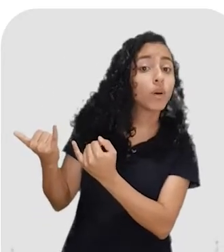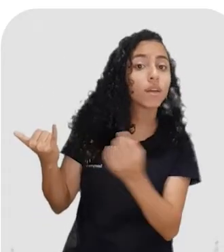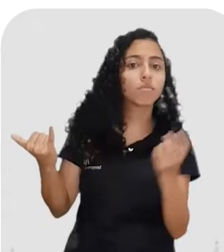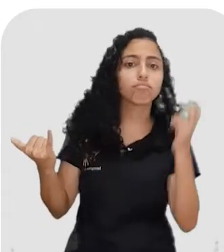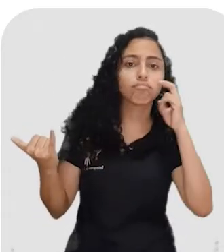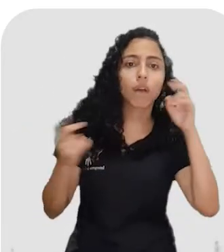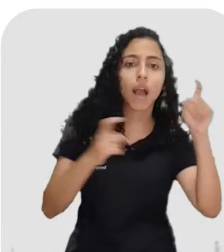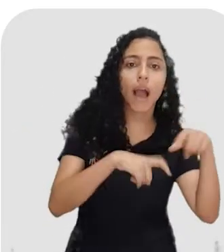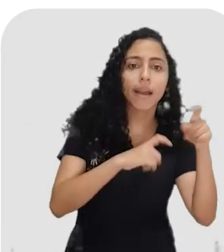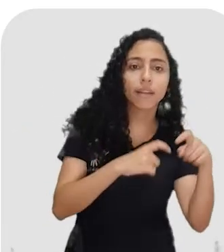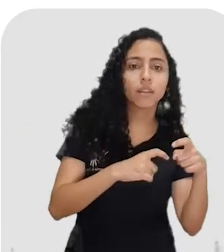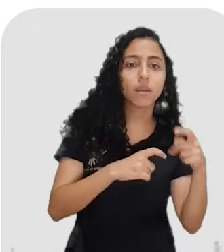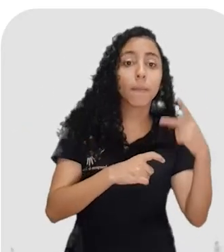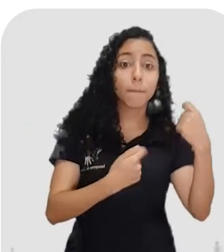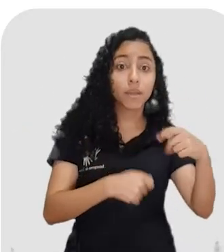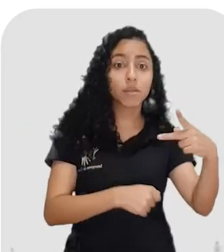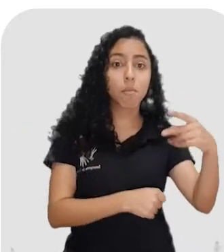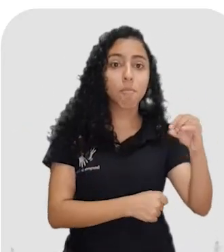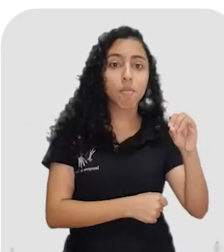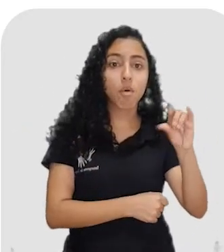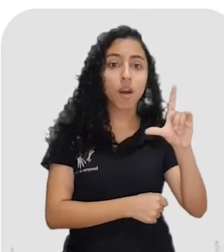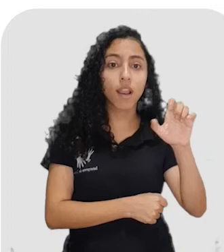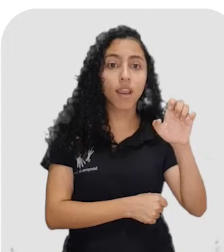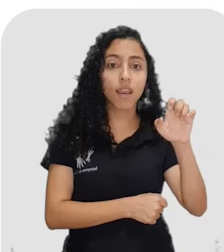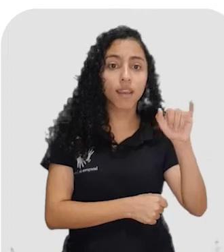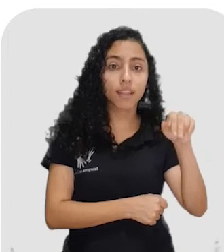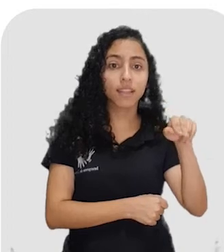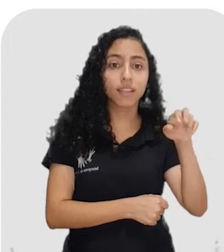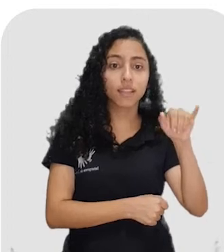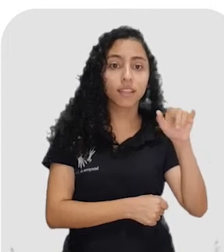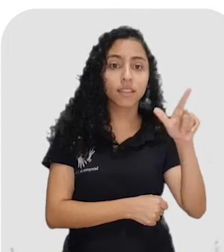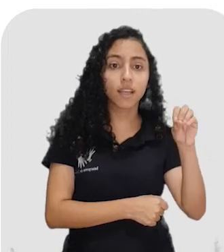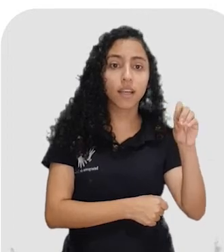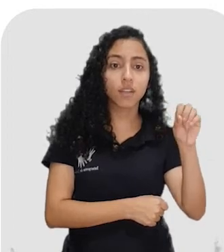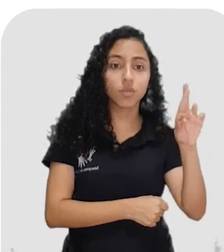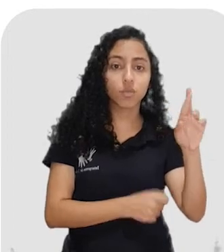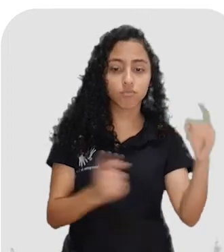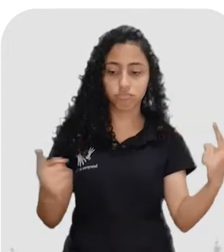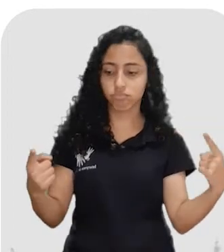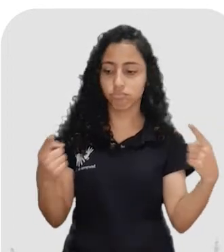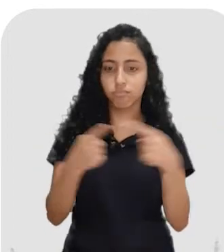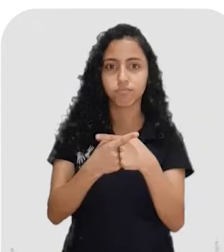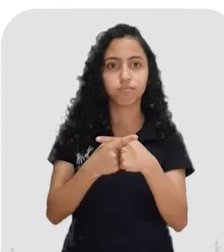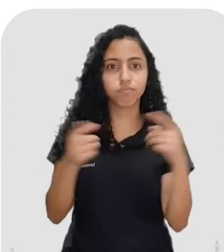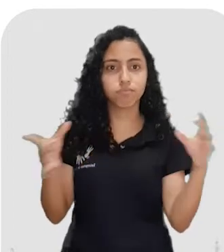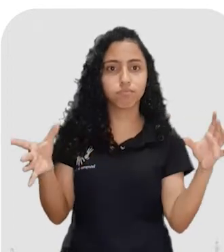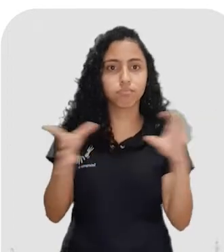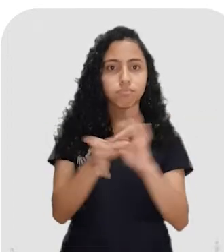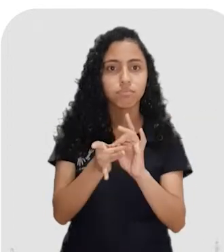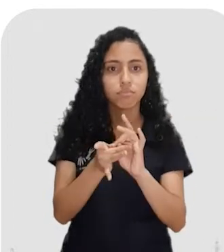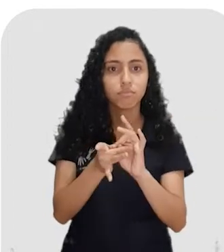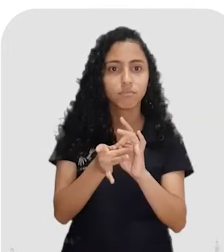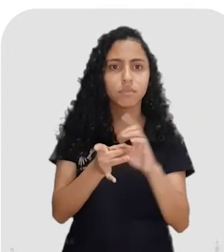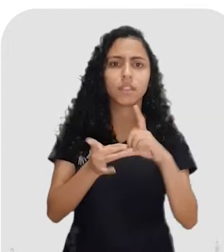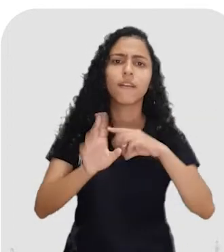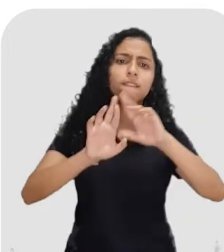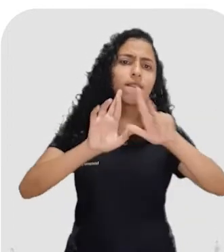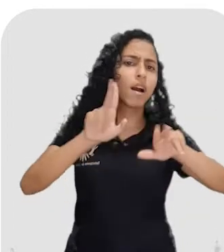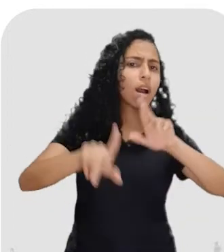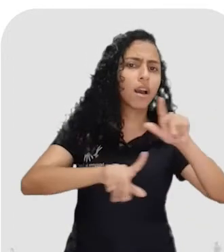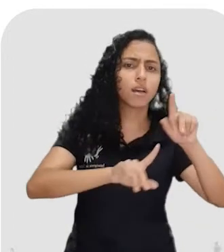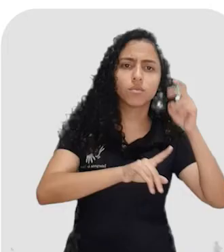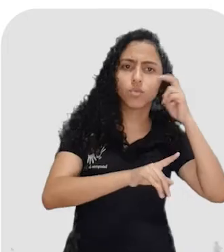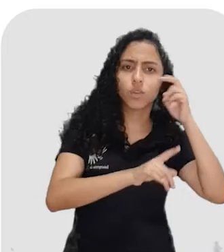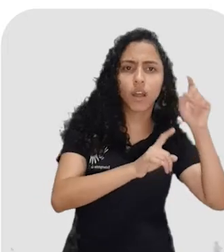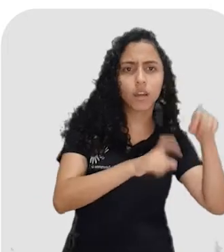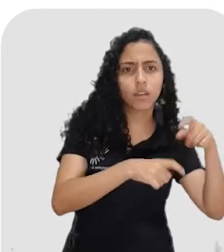com a demanda das culturas agrícolas por polinizadores. O que é isso? Então, existem